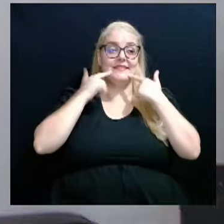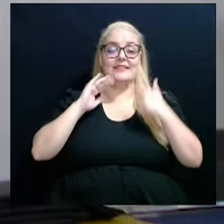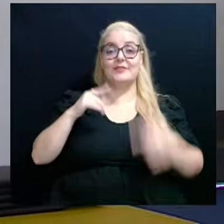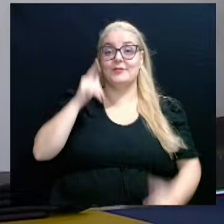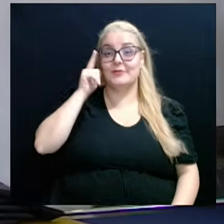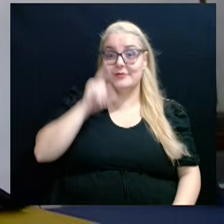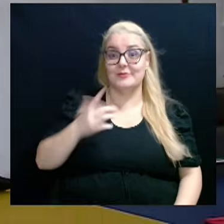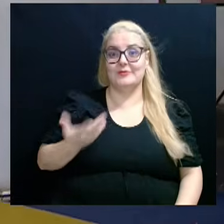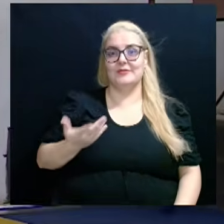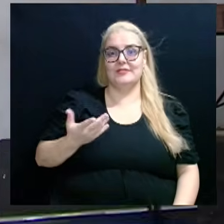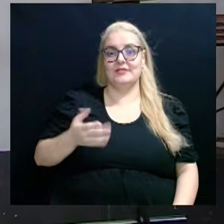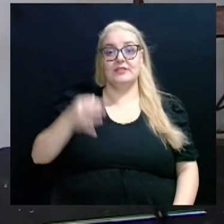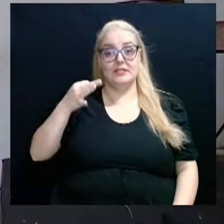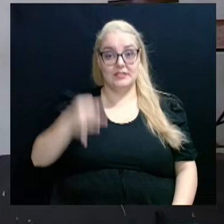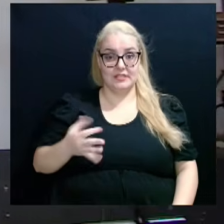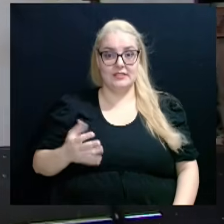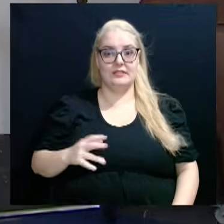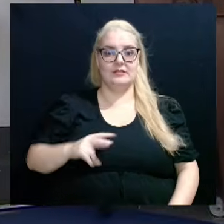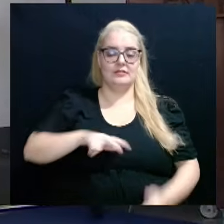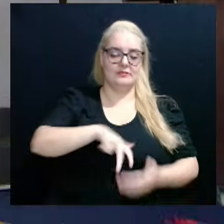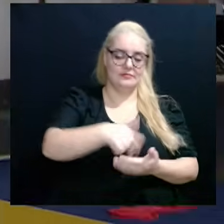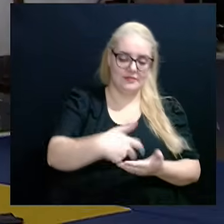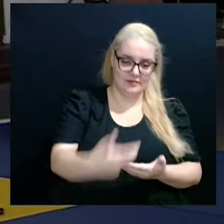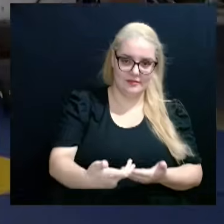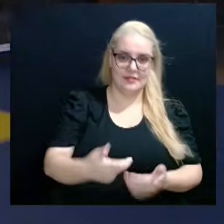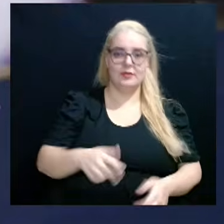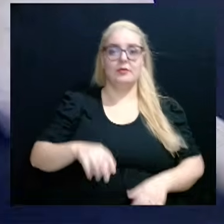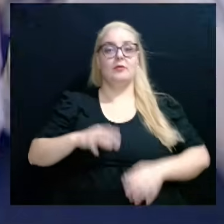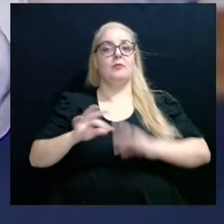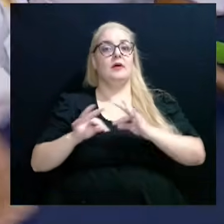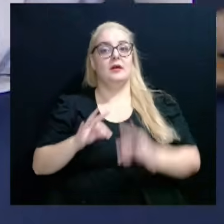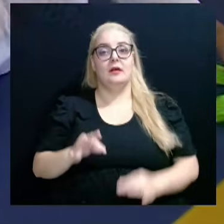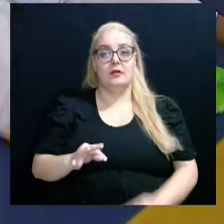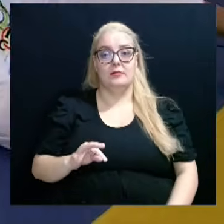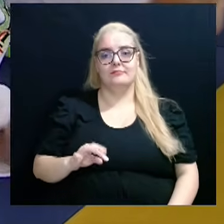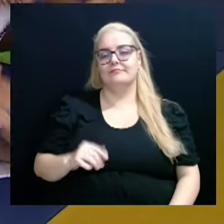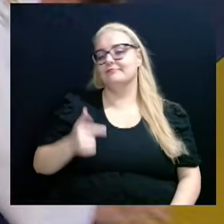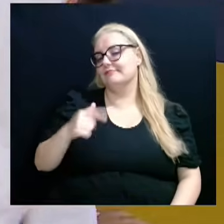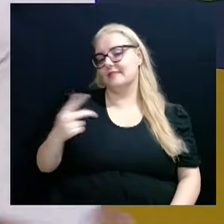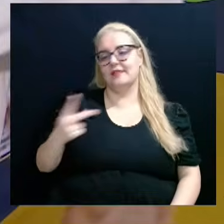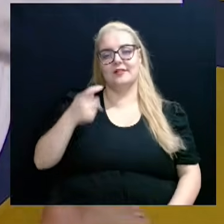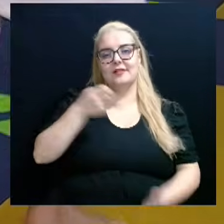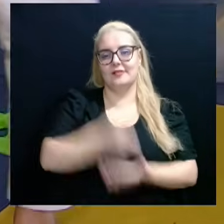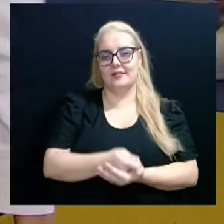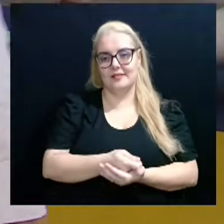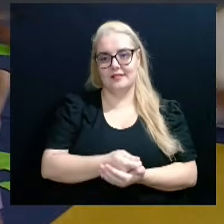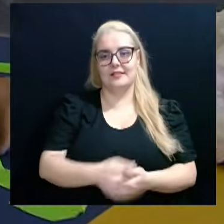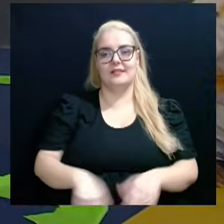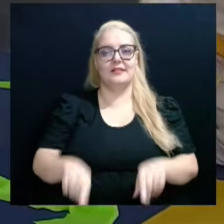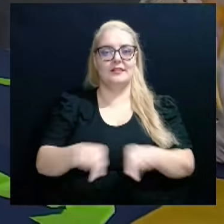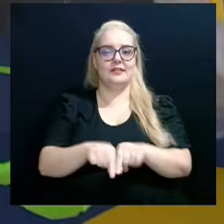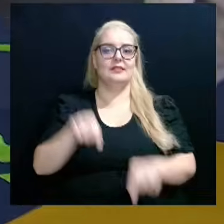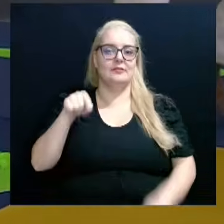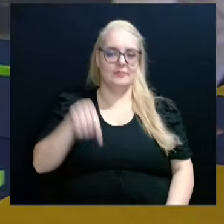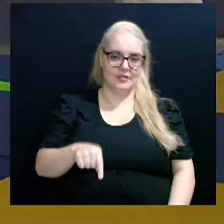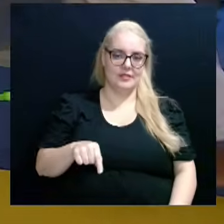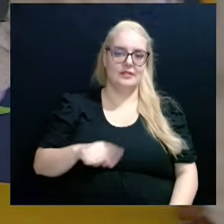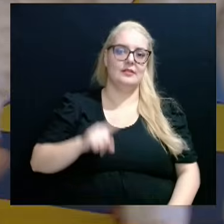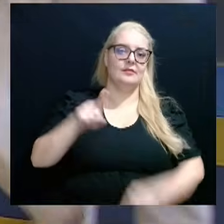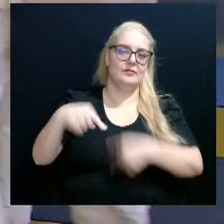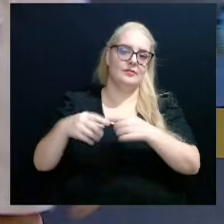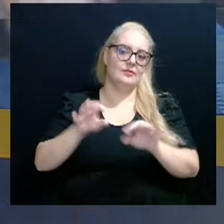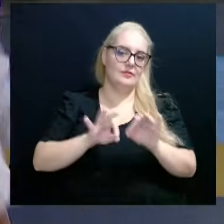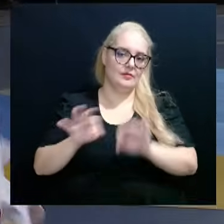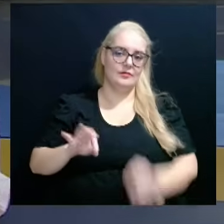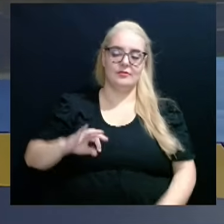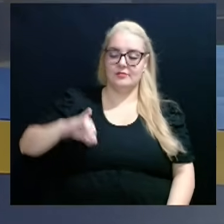uma cambalhota, acertar uma técnica, é uma coisa que não tem preço. Além daqui, eu também dou aula em outro projeto no Jardim Olina, totalmente